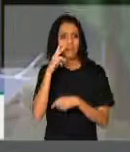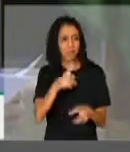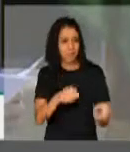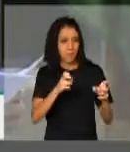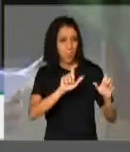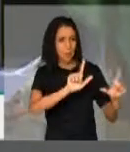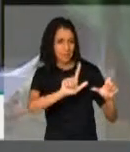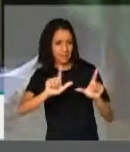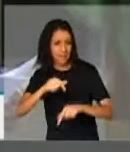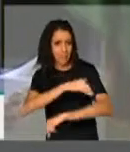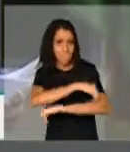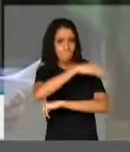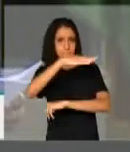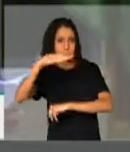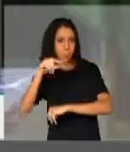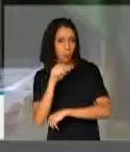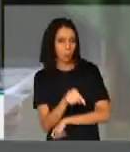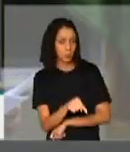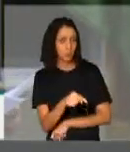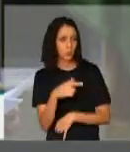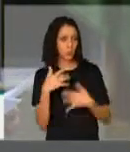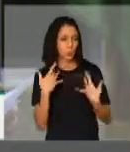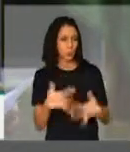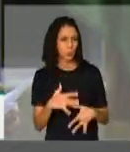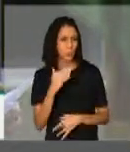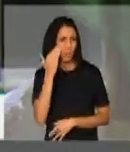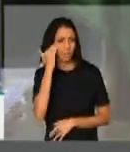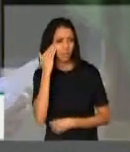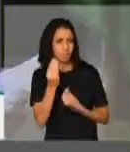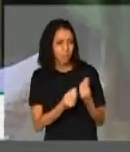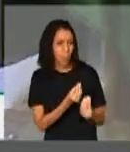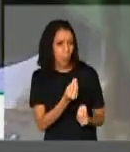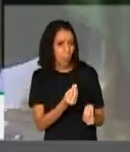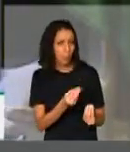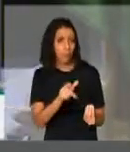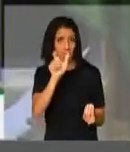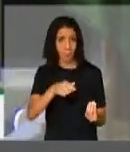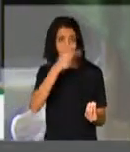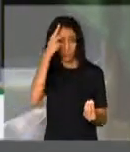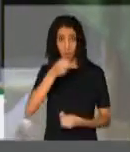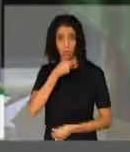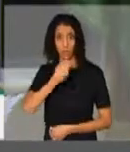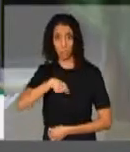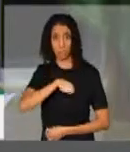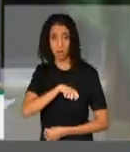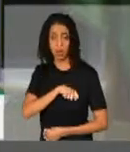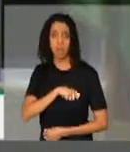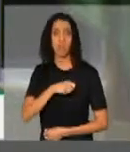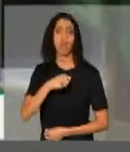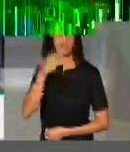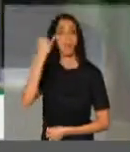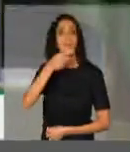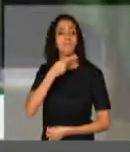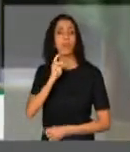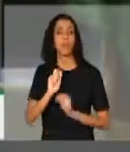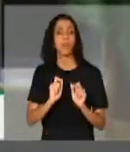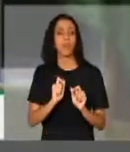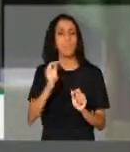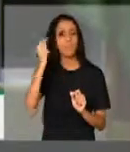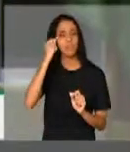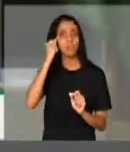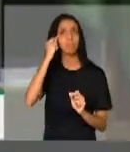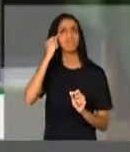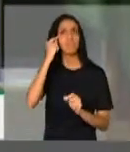brumadinho quando ainda tentavam compreender toda aquela catástrofe um jornalista espanhol chegou a lançar a ideia de conceder o prêmio nobel